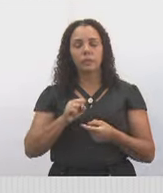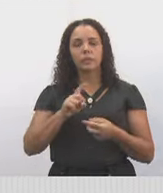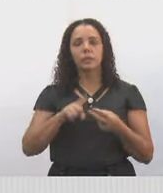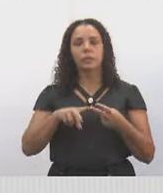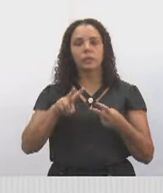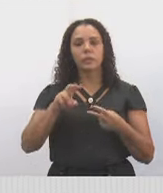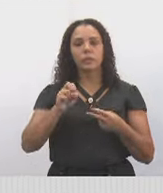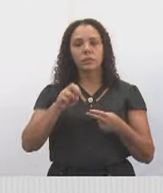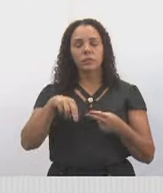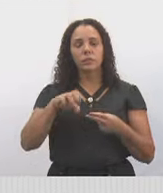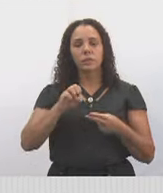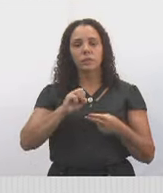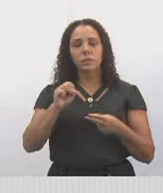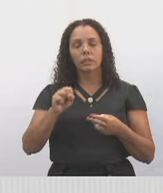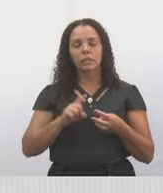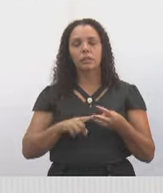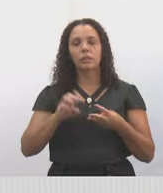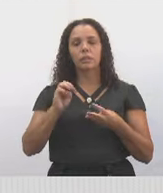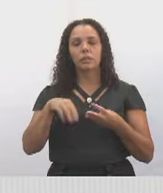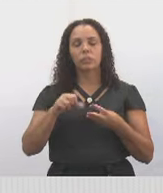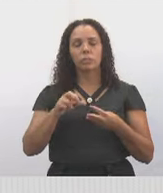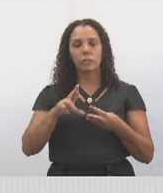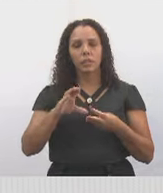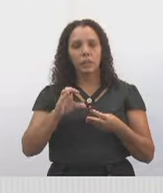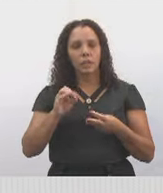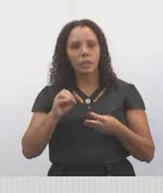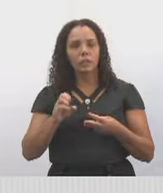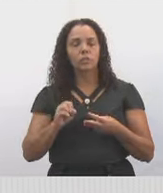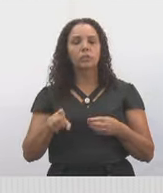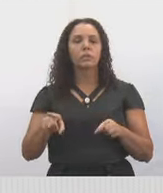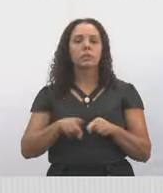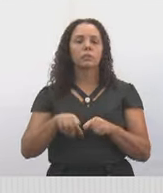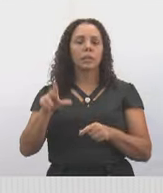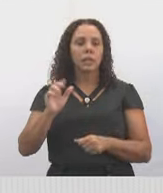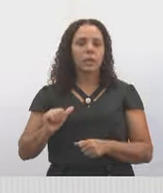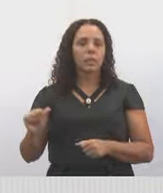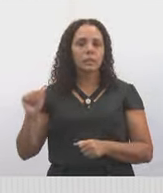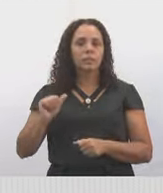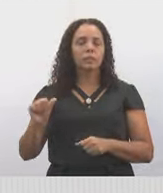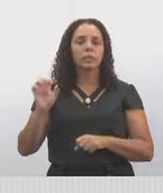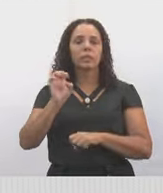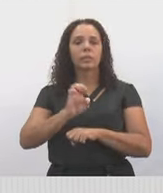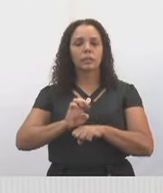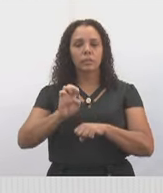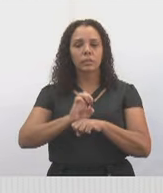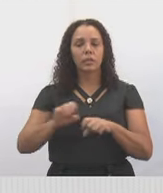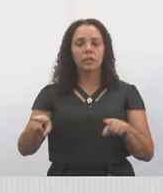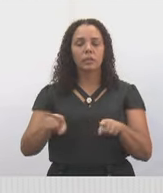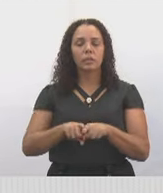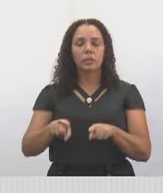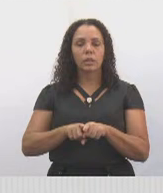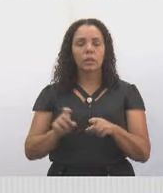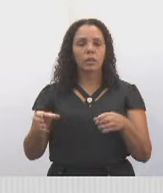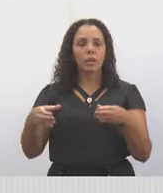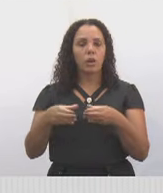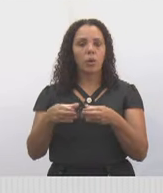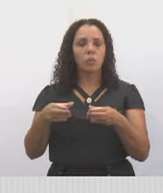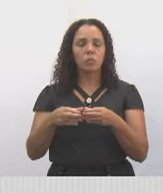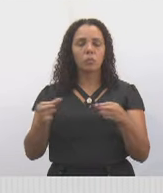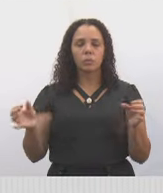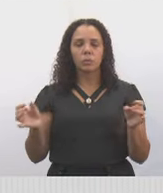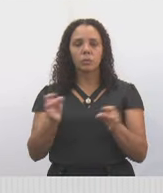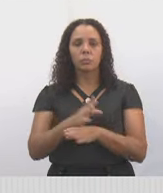a a assessoria também faz parte do gabinete aliás estagiária sauri e um gabinete está todo